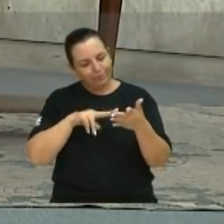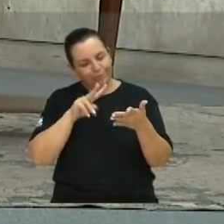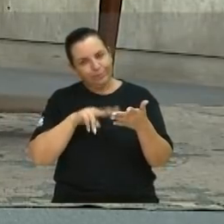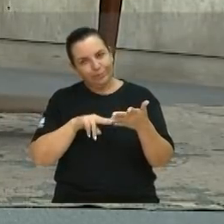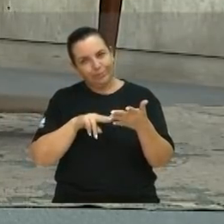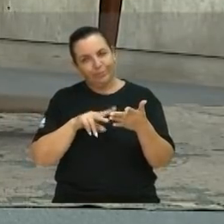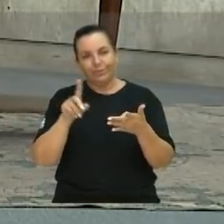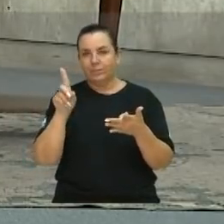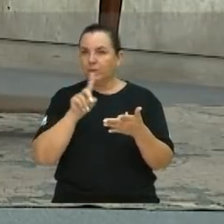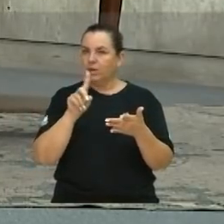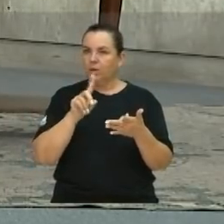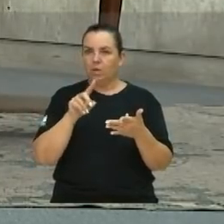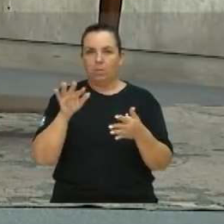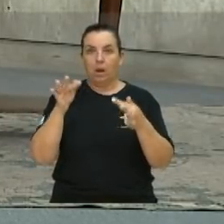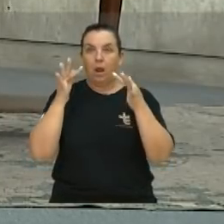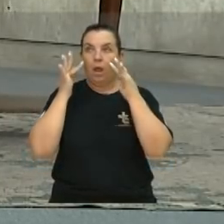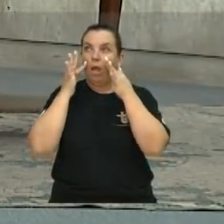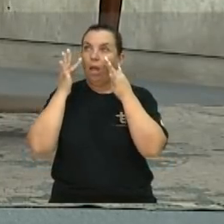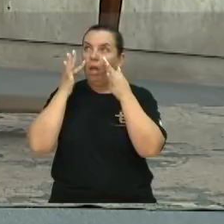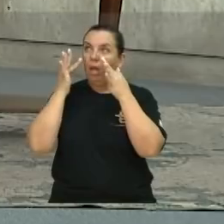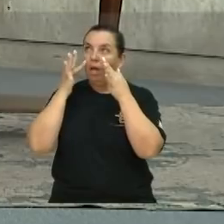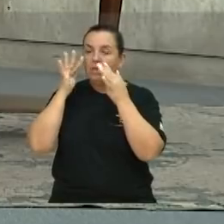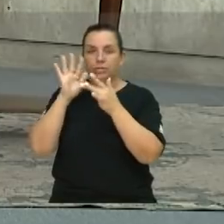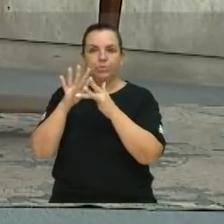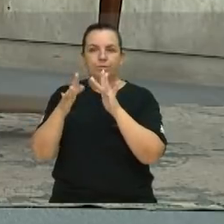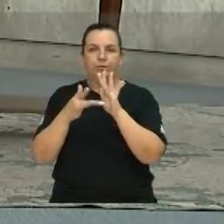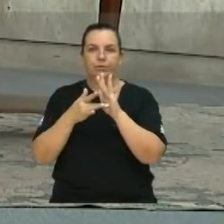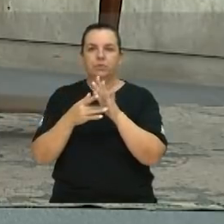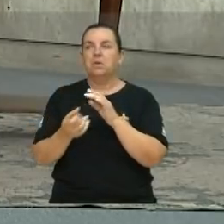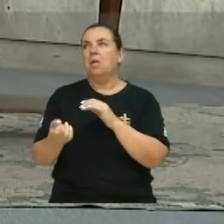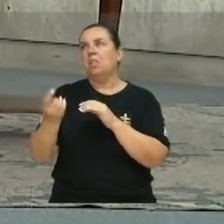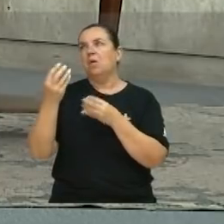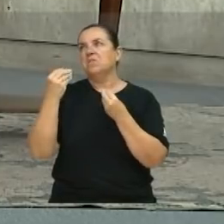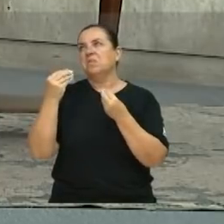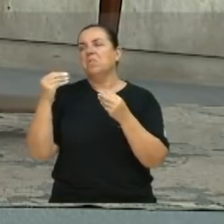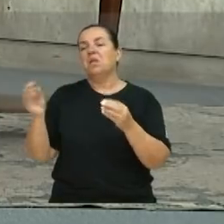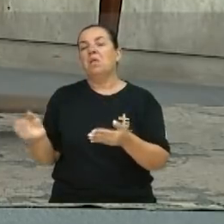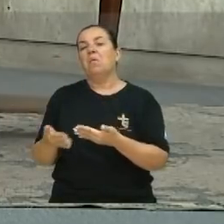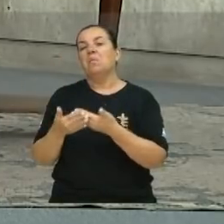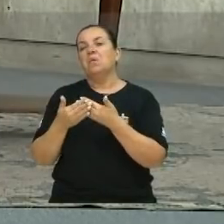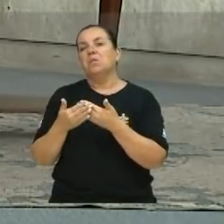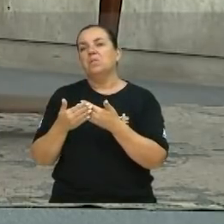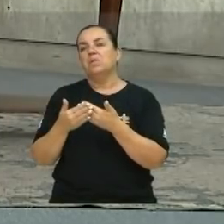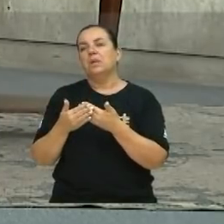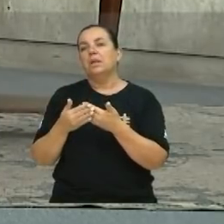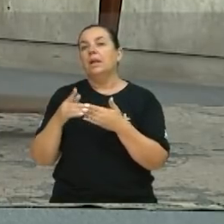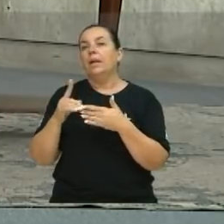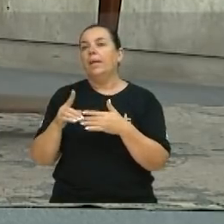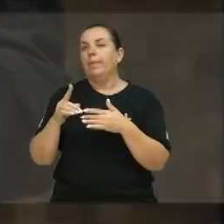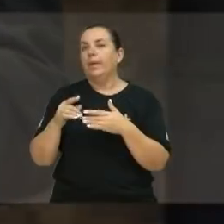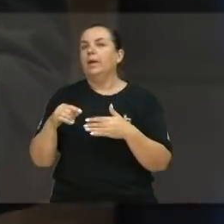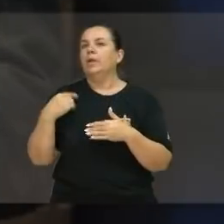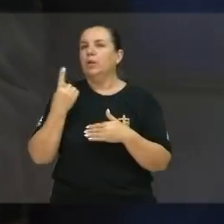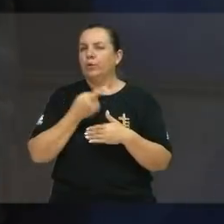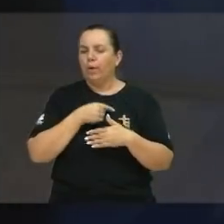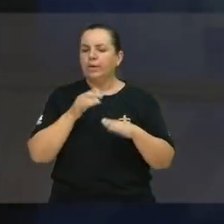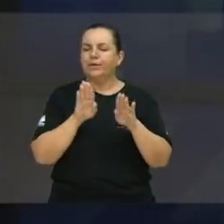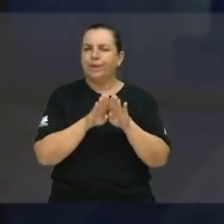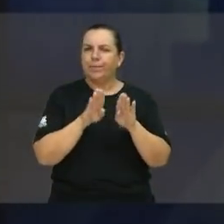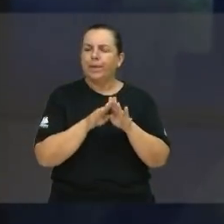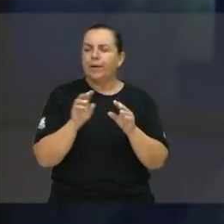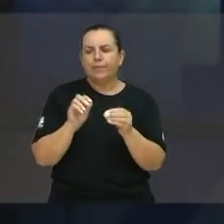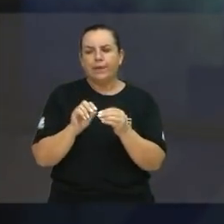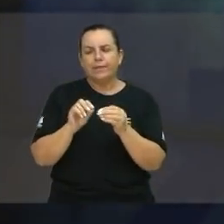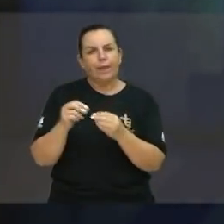não é para admirar jesus nossa como ele é humilde é para tomar o seu